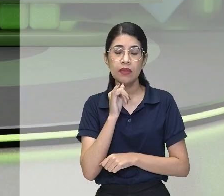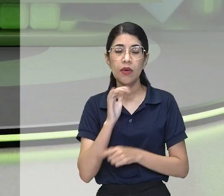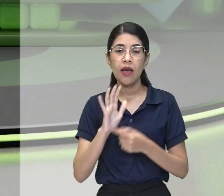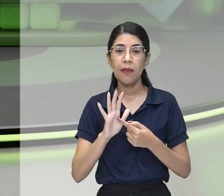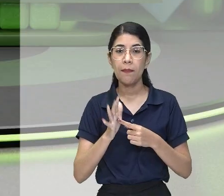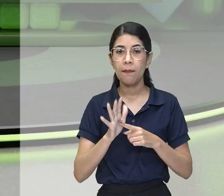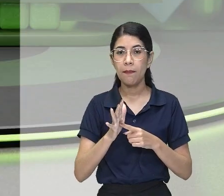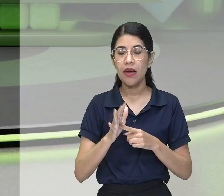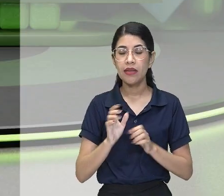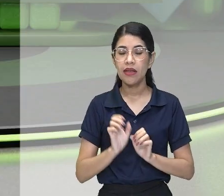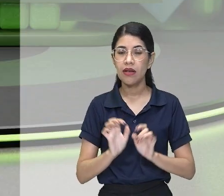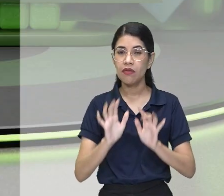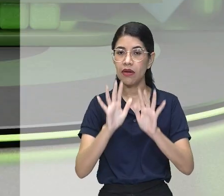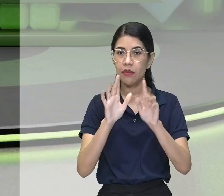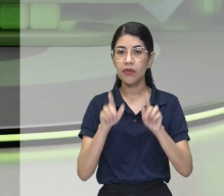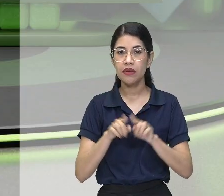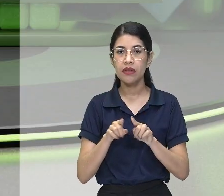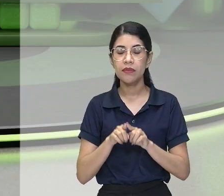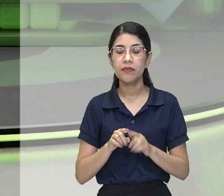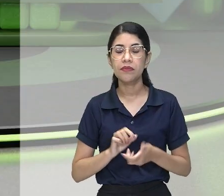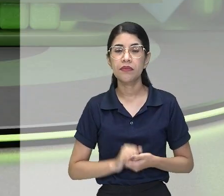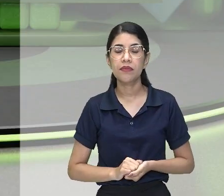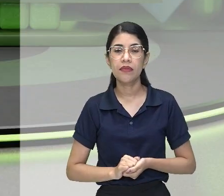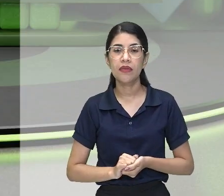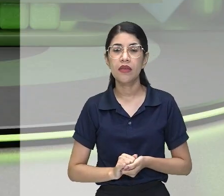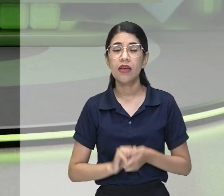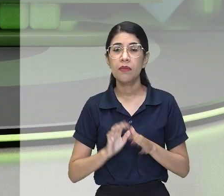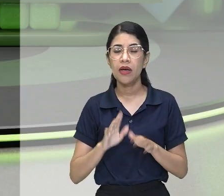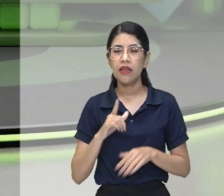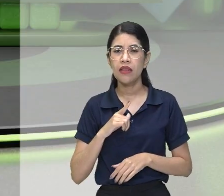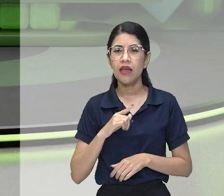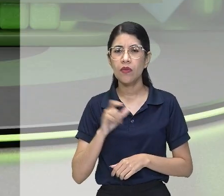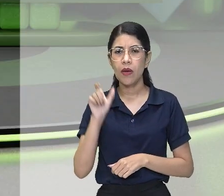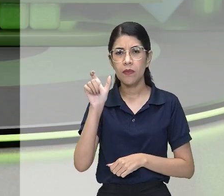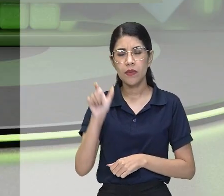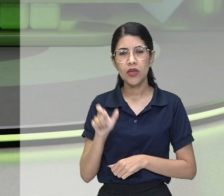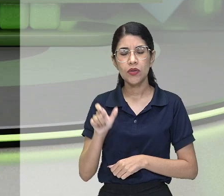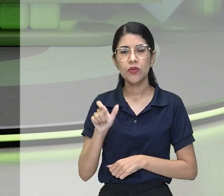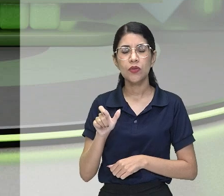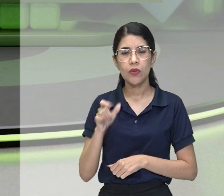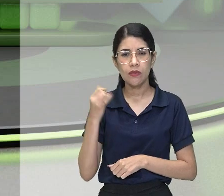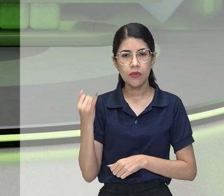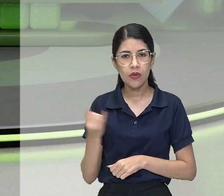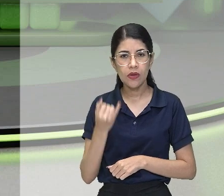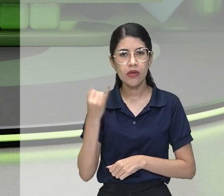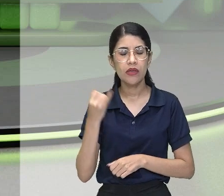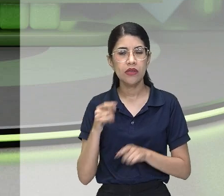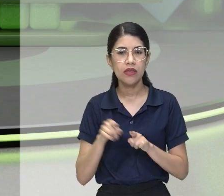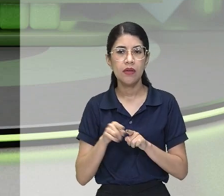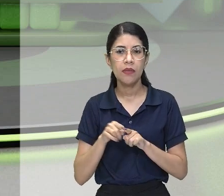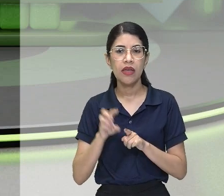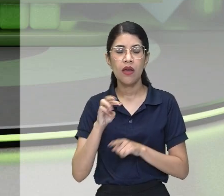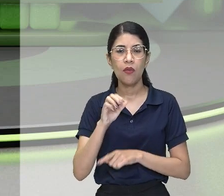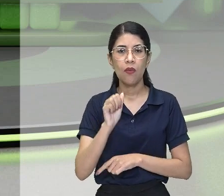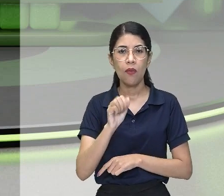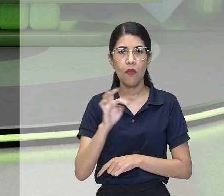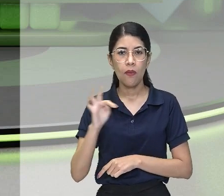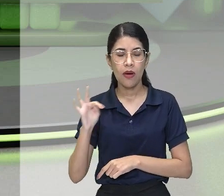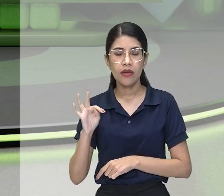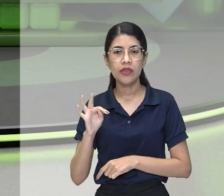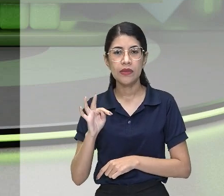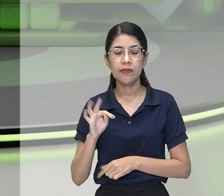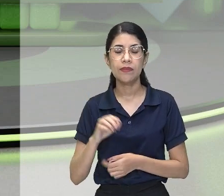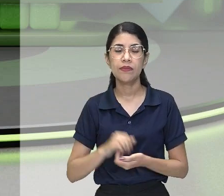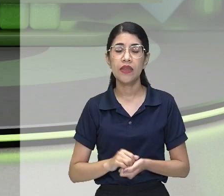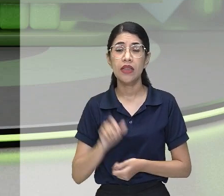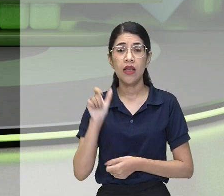as máquinas a vapor, certo? Mas tem um nome que é muito importante, que é James Watt. James